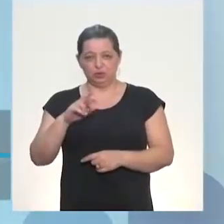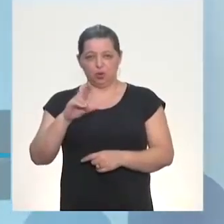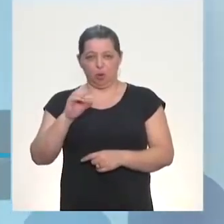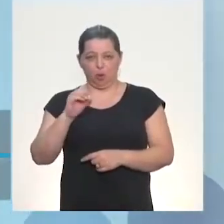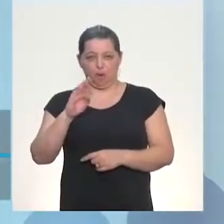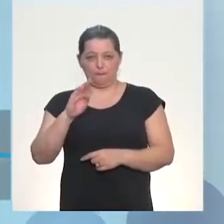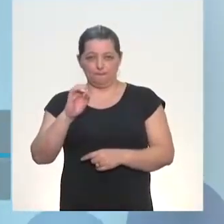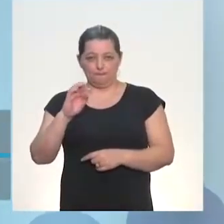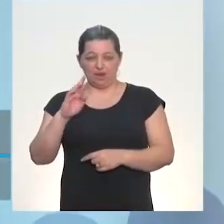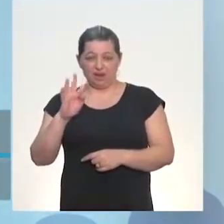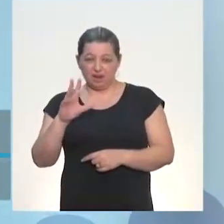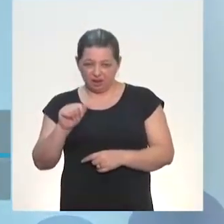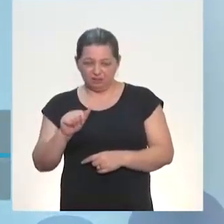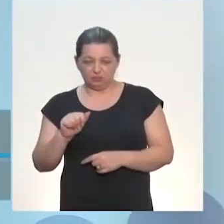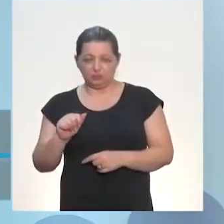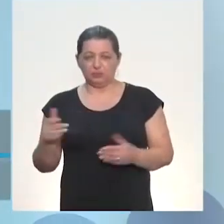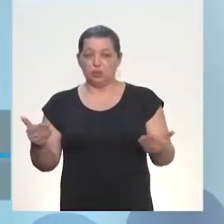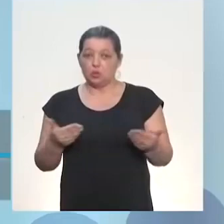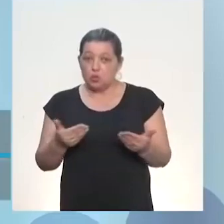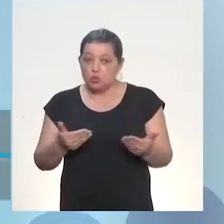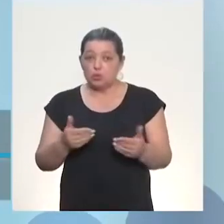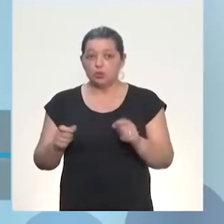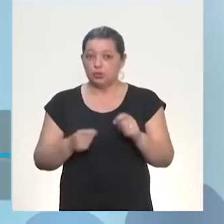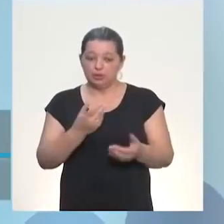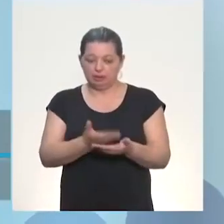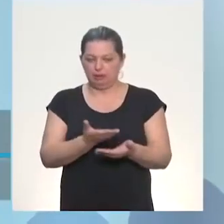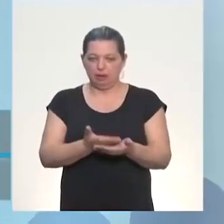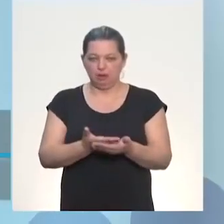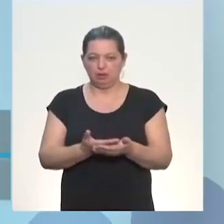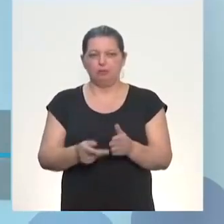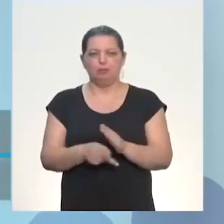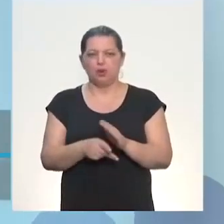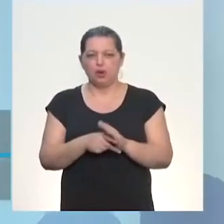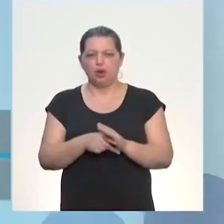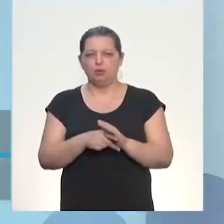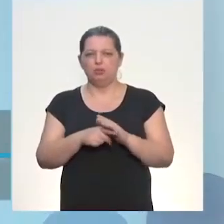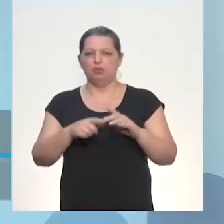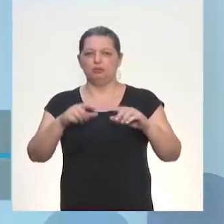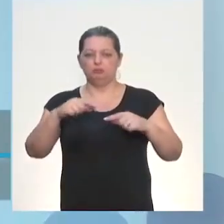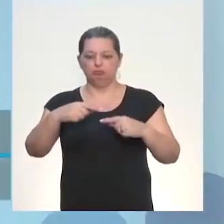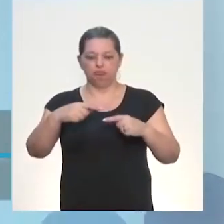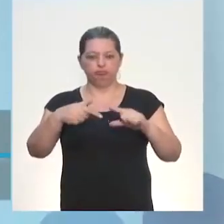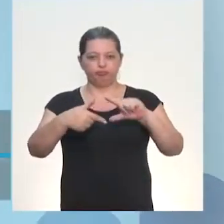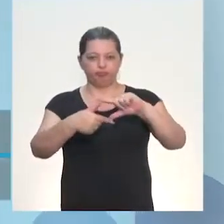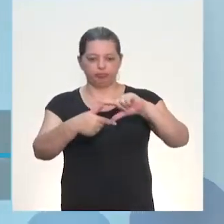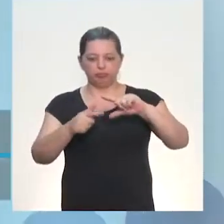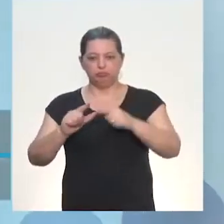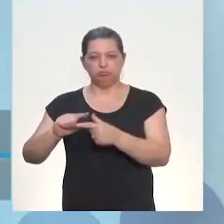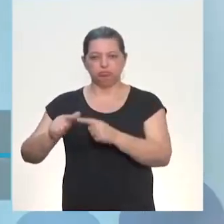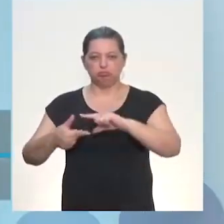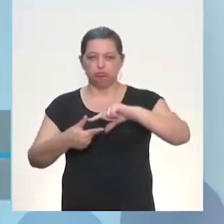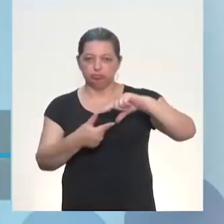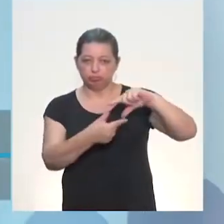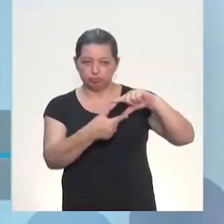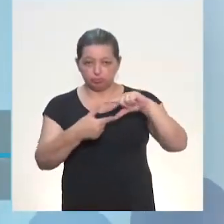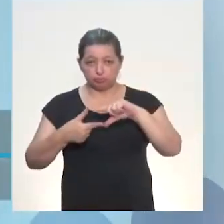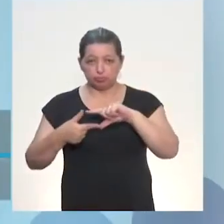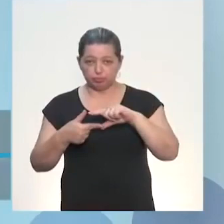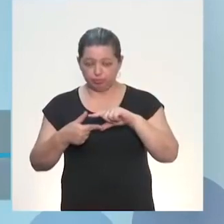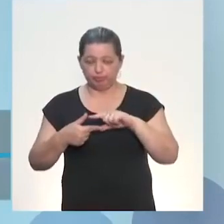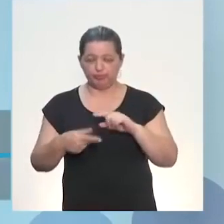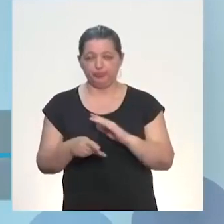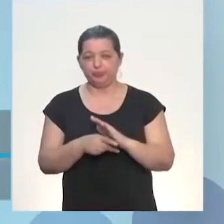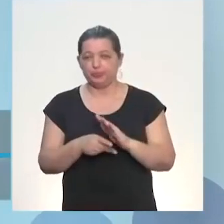hoje a nossa aula é sobre blocos retangulares. Já ouviu falar dos blocos retangulares? É isso mesmo. Essa aula dos blocos retangulares, vamos